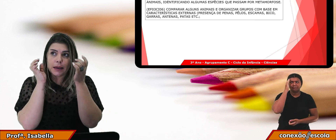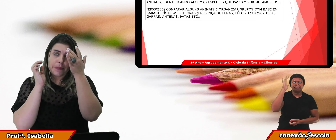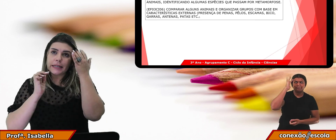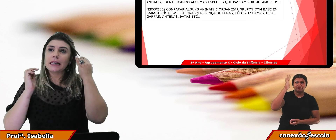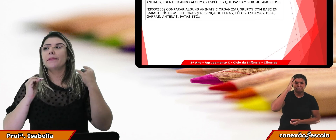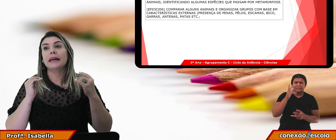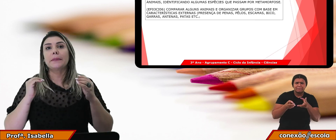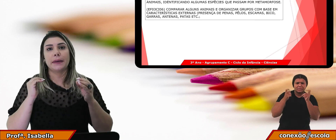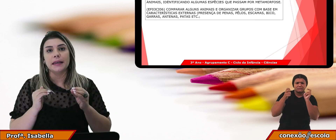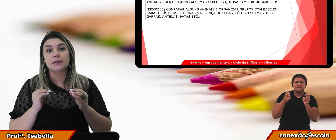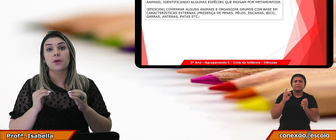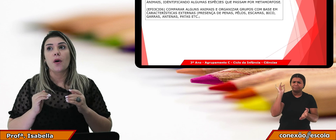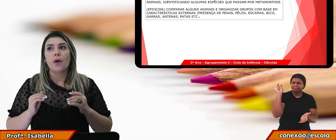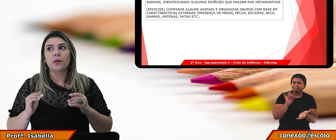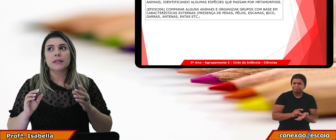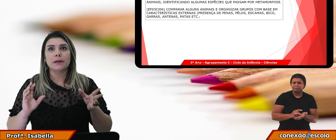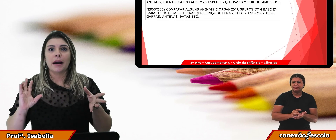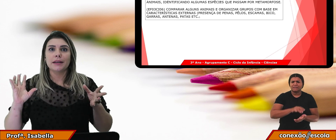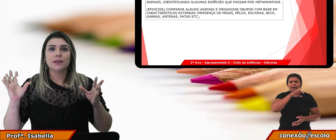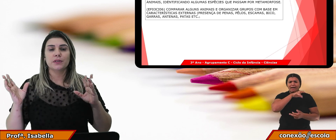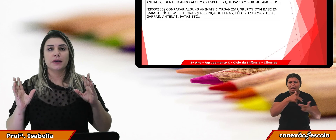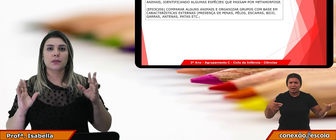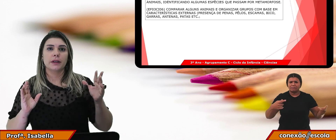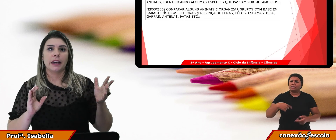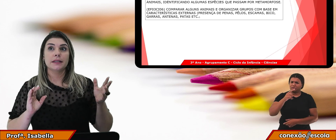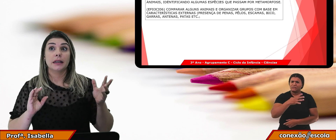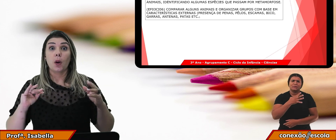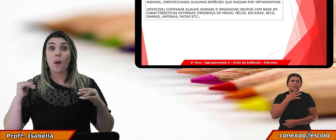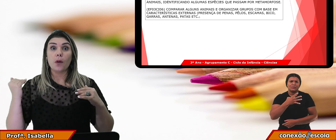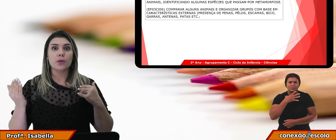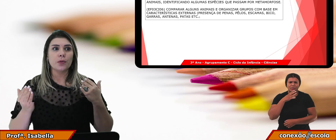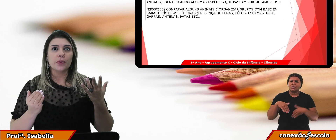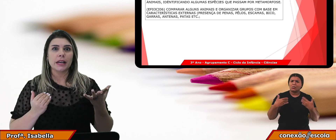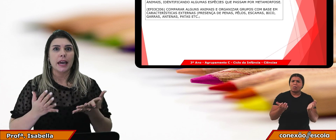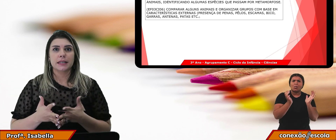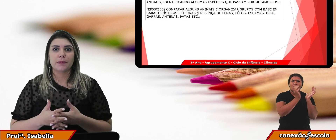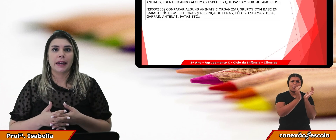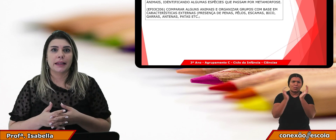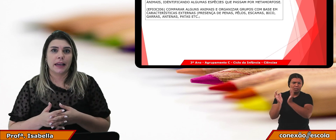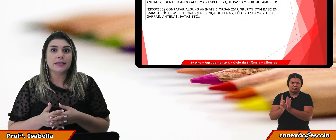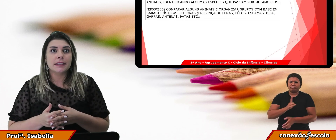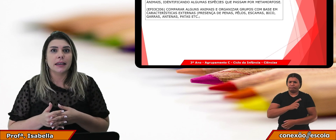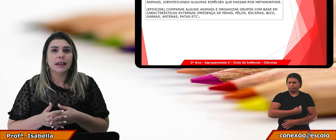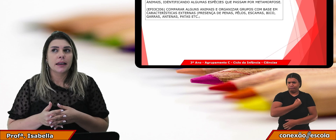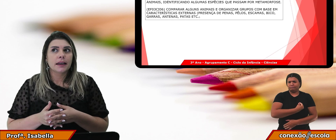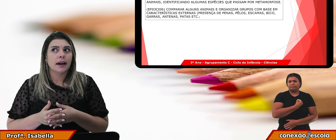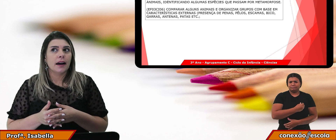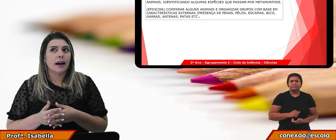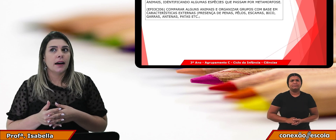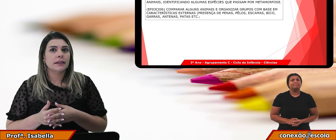imaginar e perceber mesmo os animais que vocês conhecem? Qual grupo que eles pertencem?